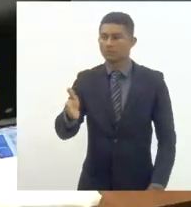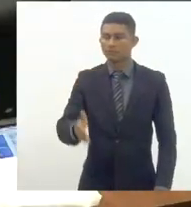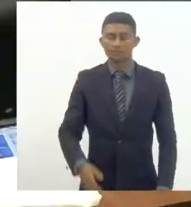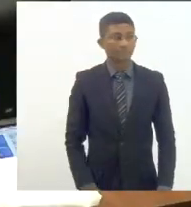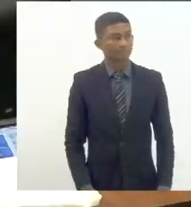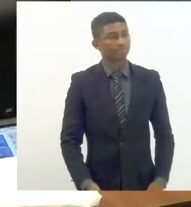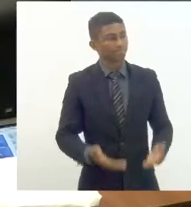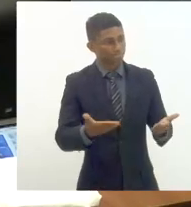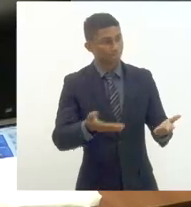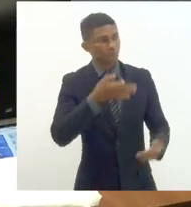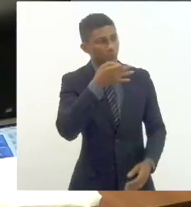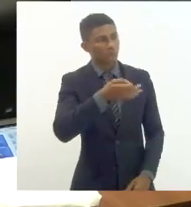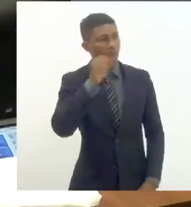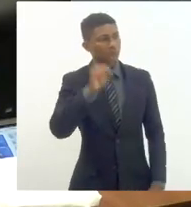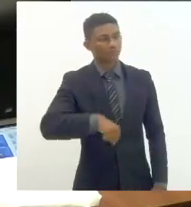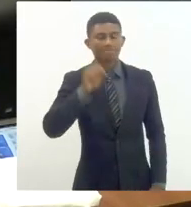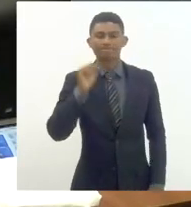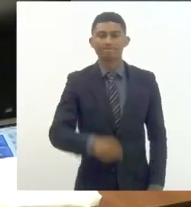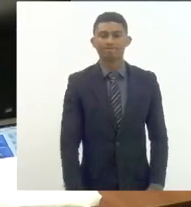Presidente, meu parecer é favorável.